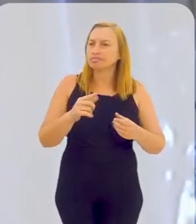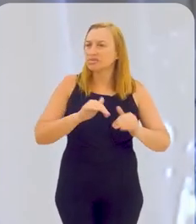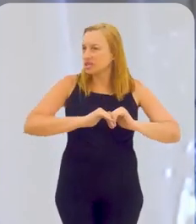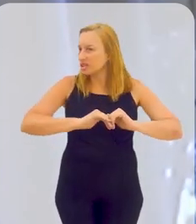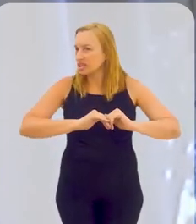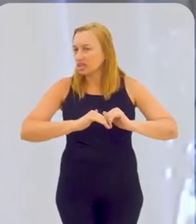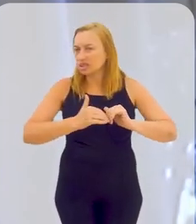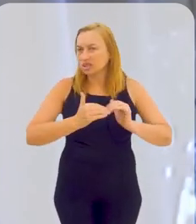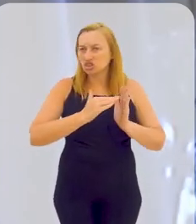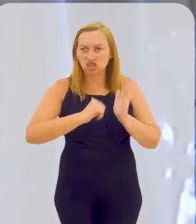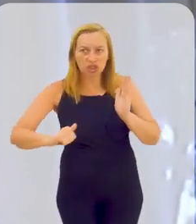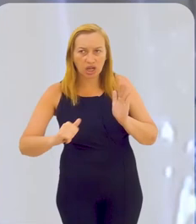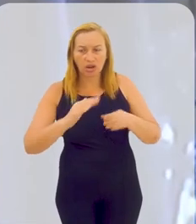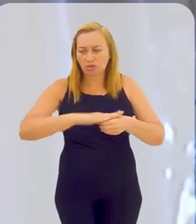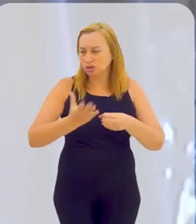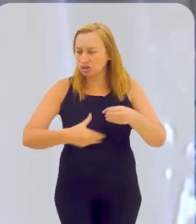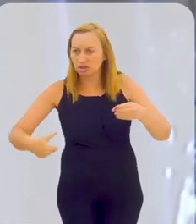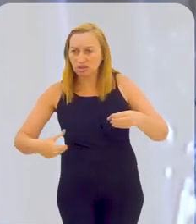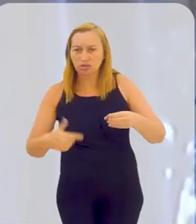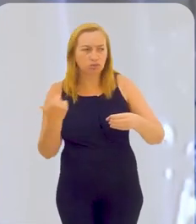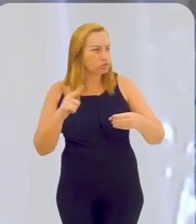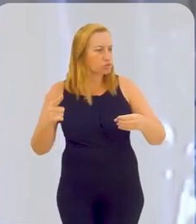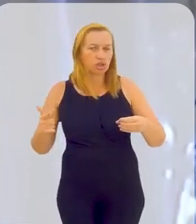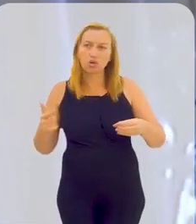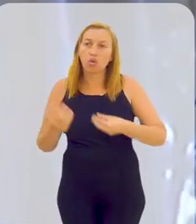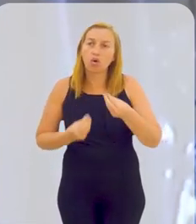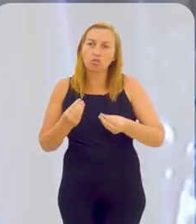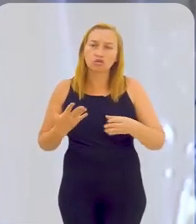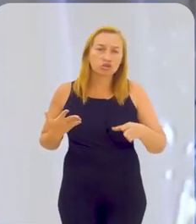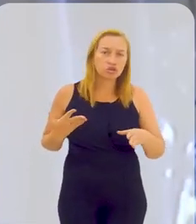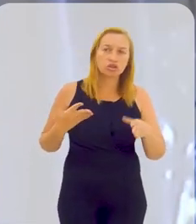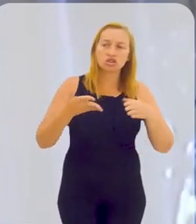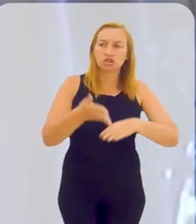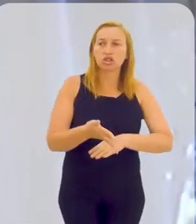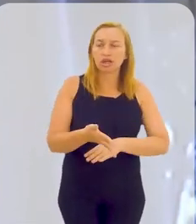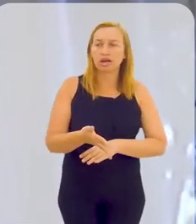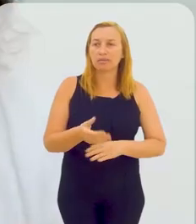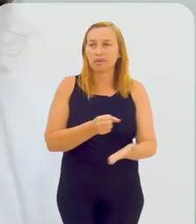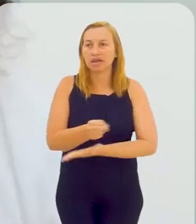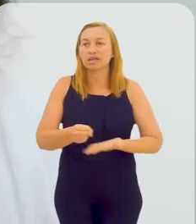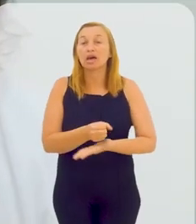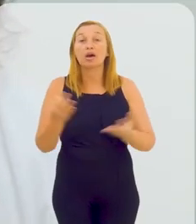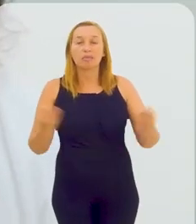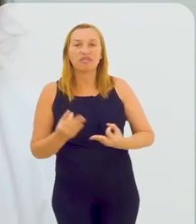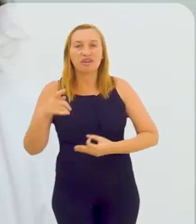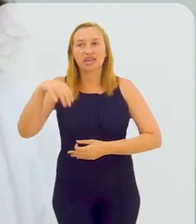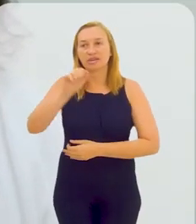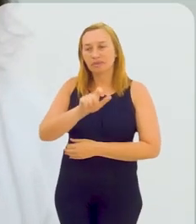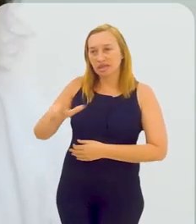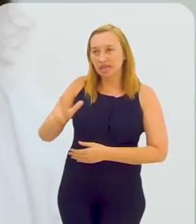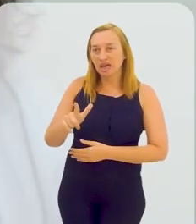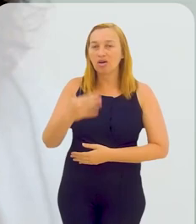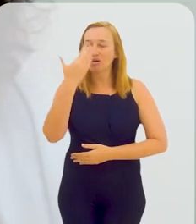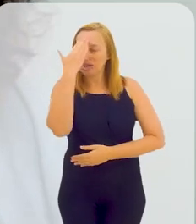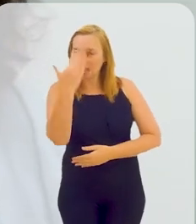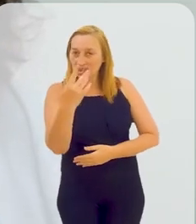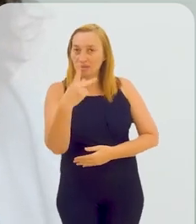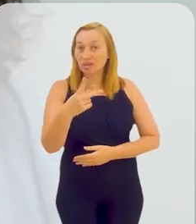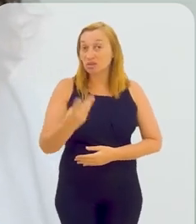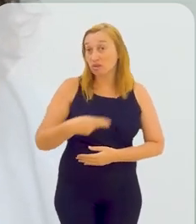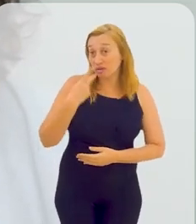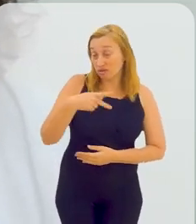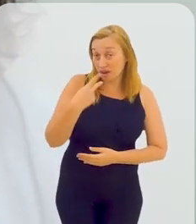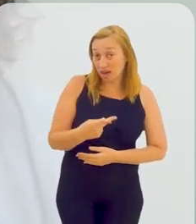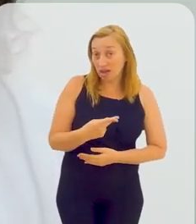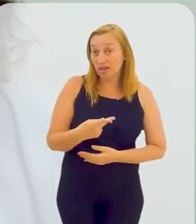sem o saneamento básico, assim, eu não consigo enxergar como dar o próximo passo, entendeu, Geis? Perfeito. Miguel, quero muito agradecer a sua